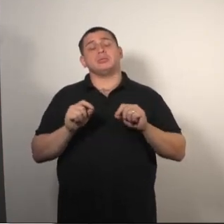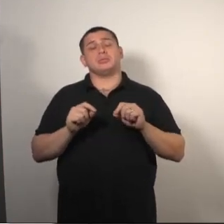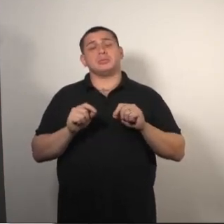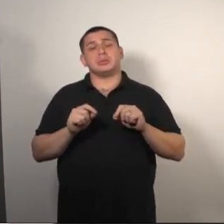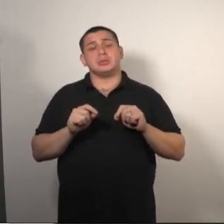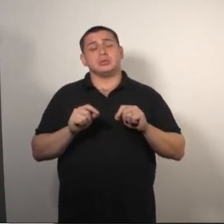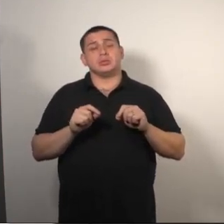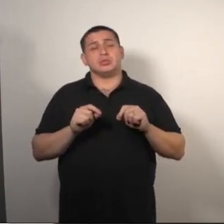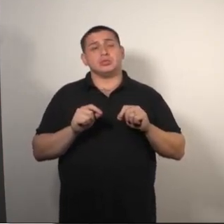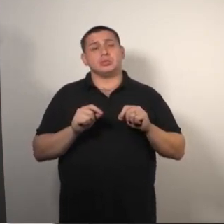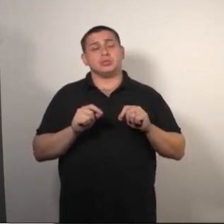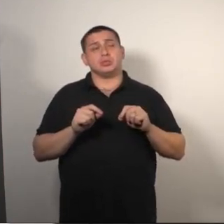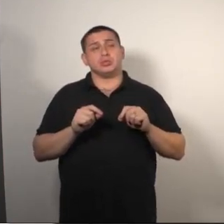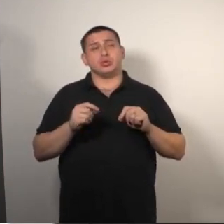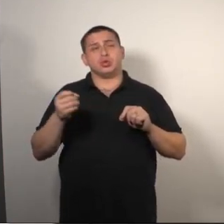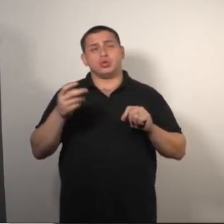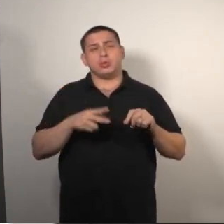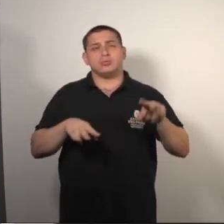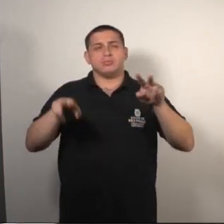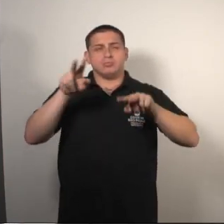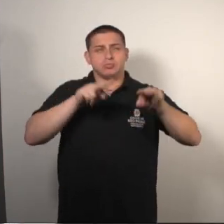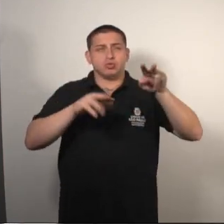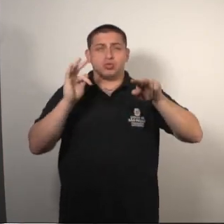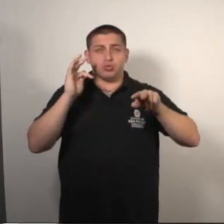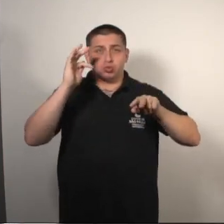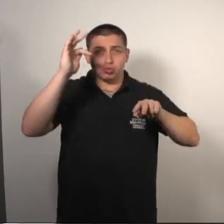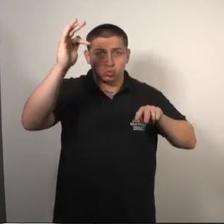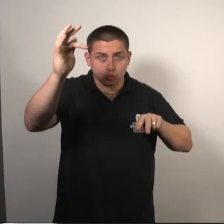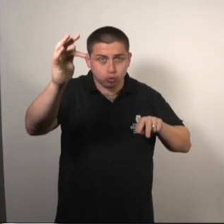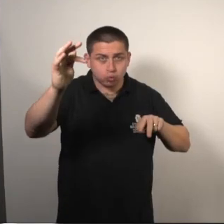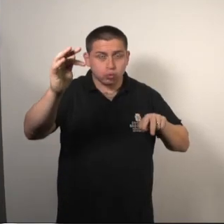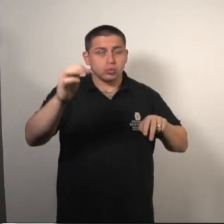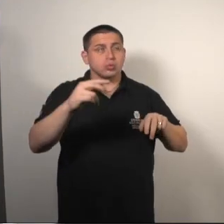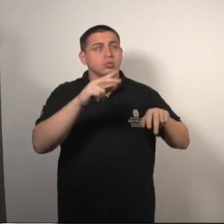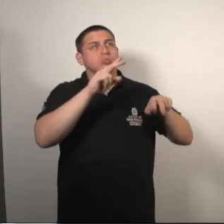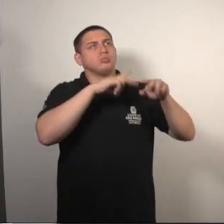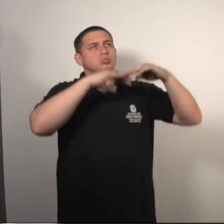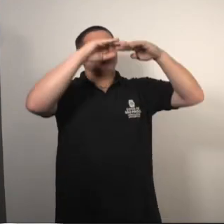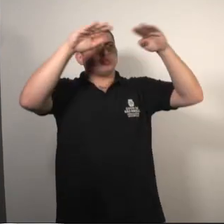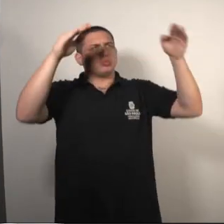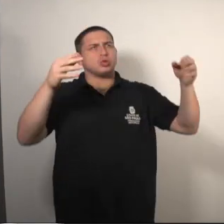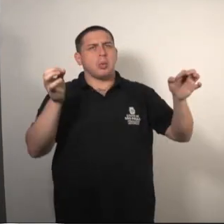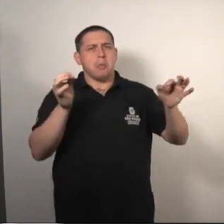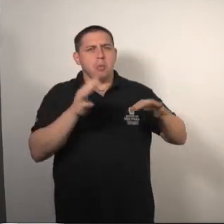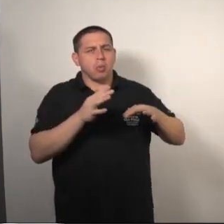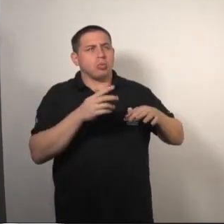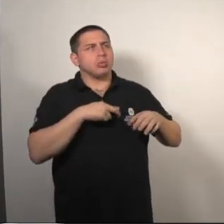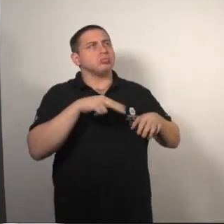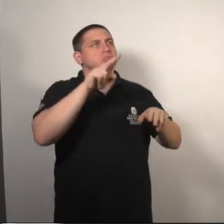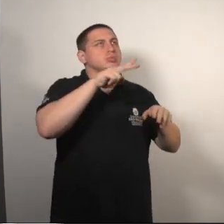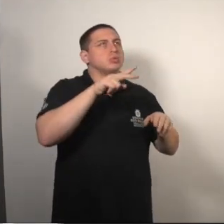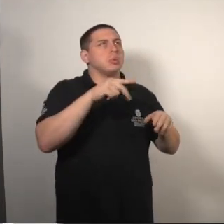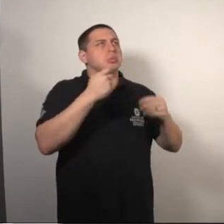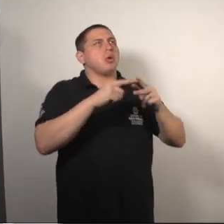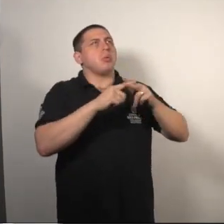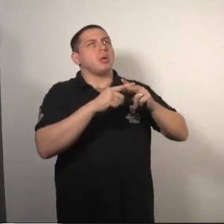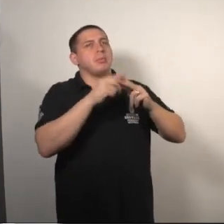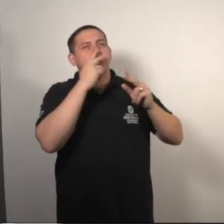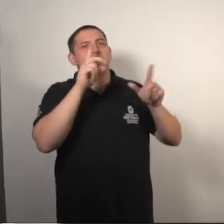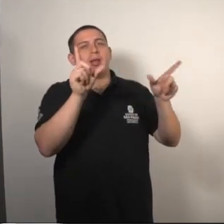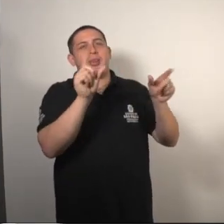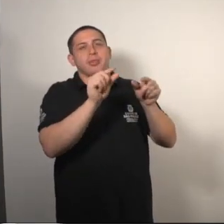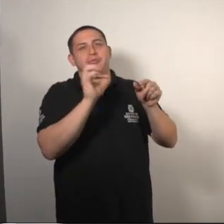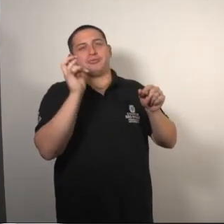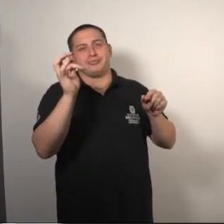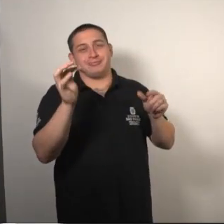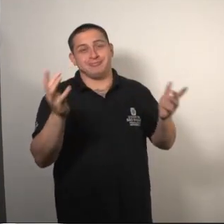à medida que novas historias foram feitas nessas pontes, viadutos já recuperadas, os custos de manutenção serão